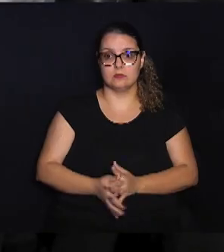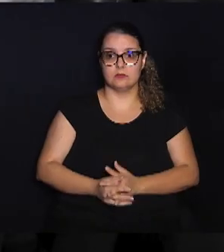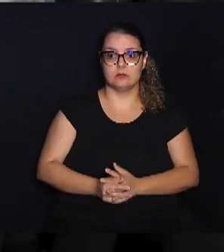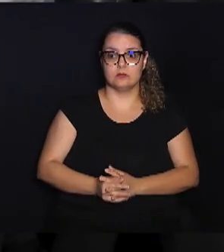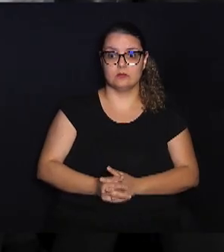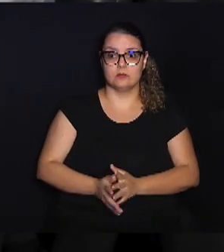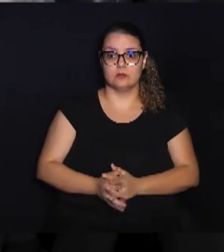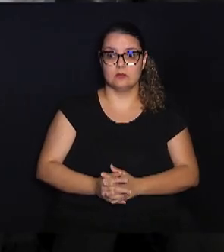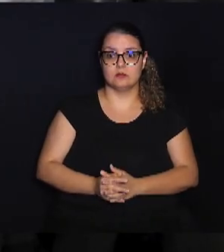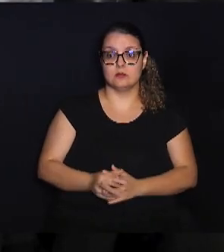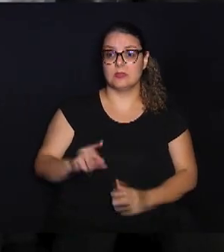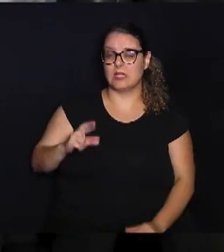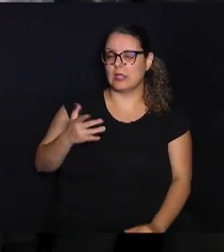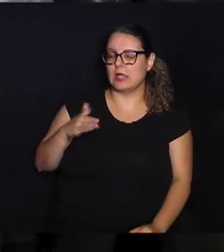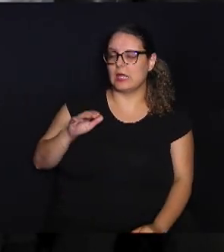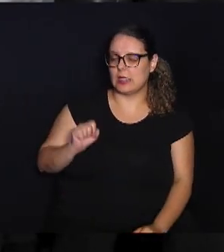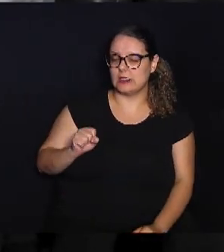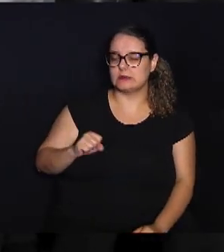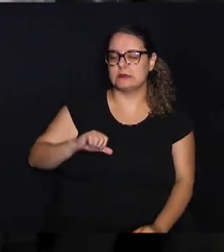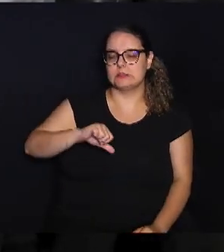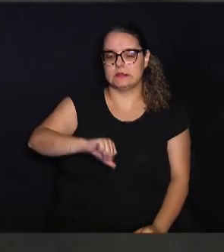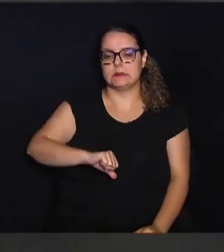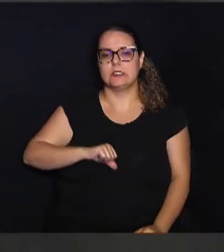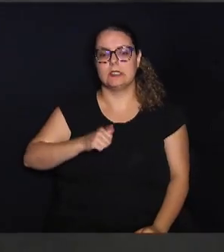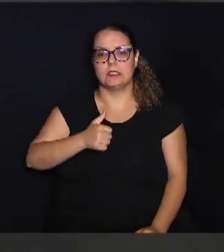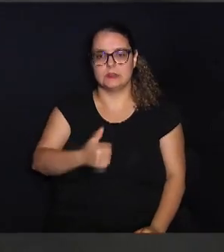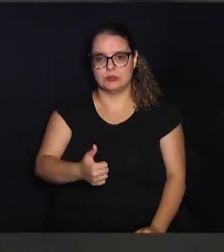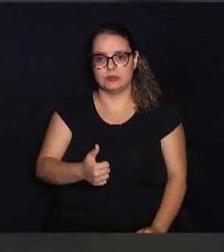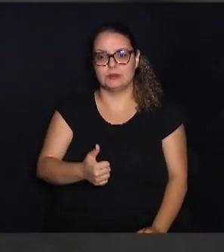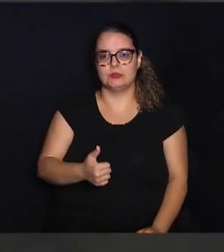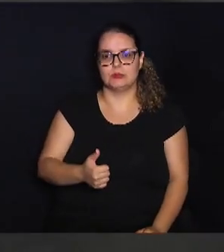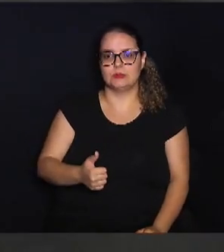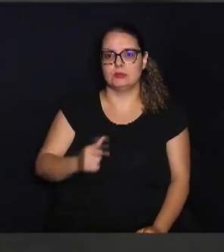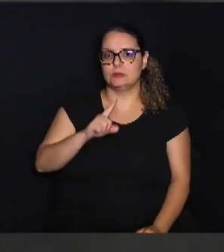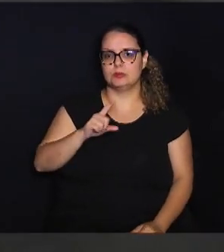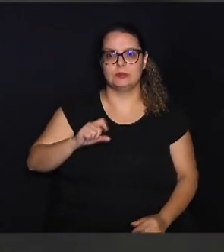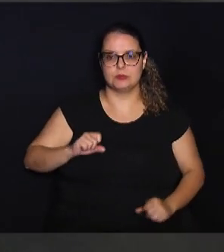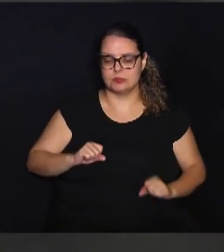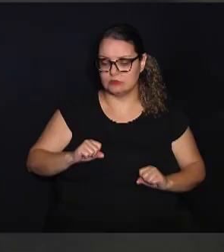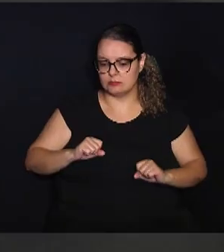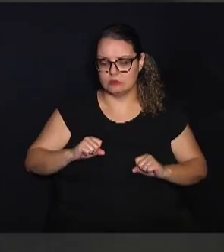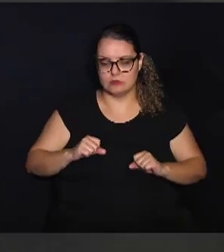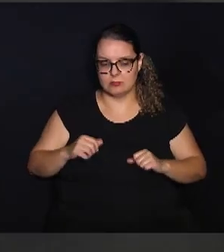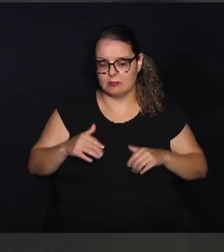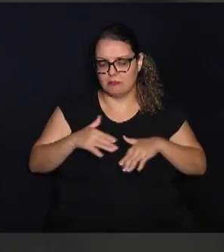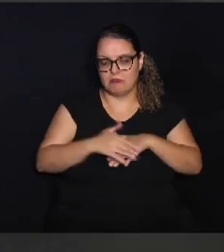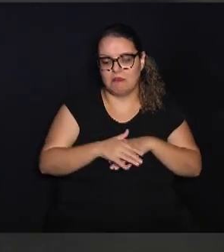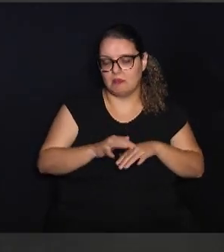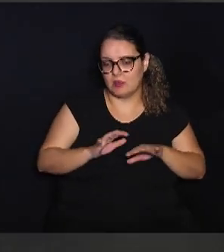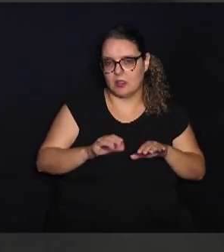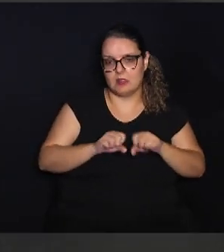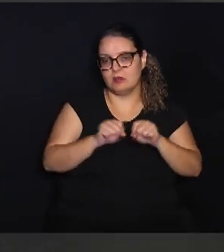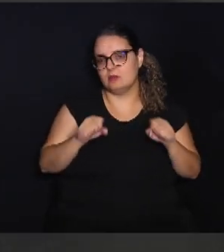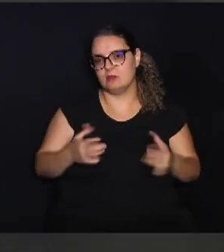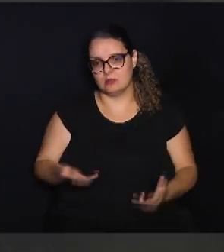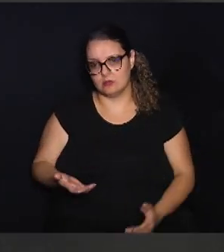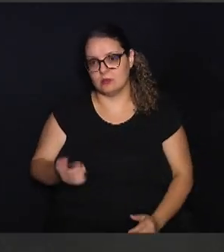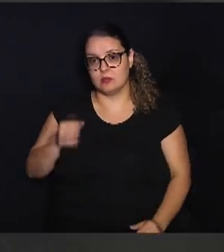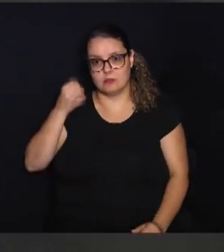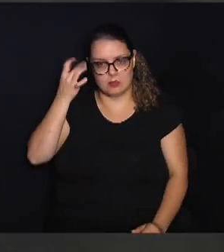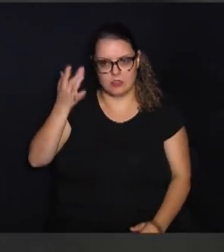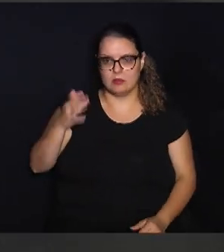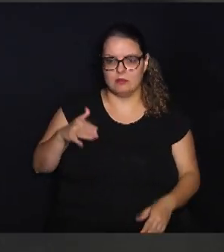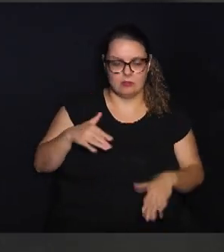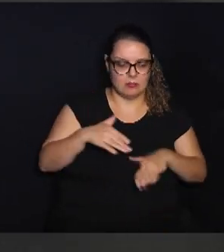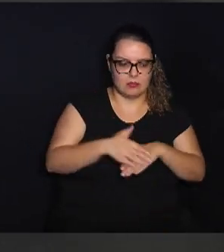Da raça, da resiliência, né, de não se dobrar diante do sistema, que é muito mais fácil você se dobrar,